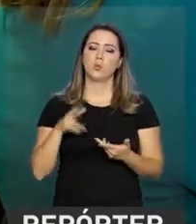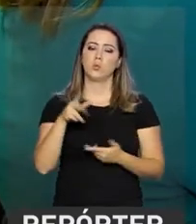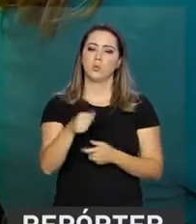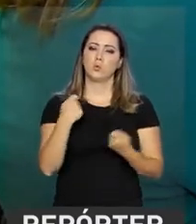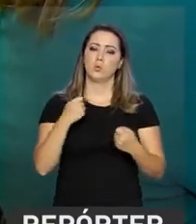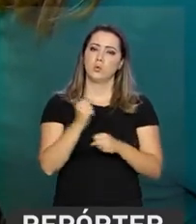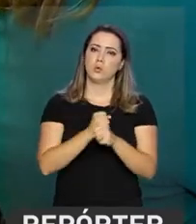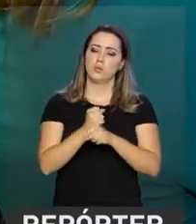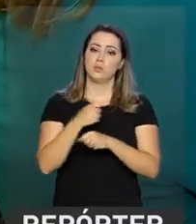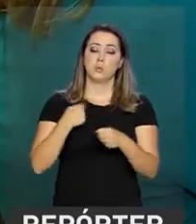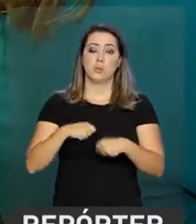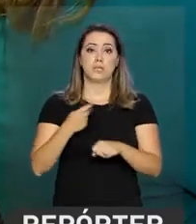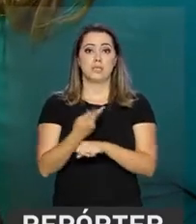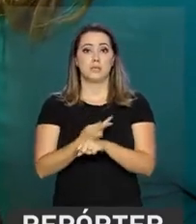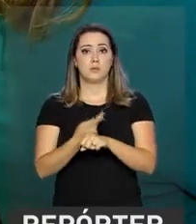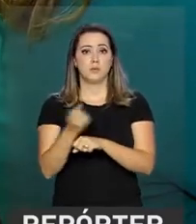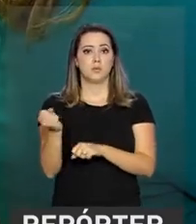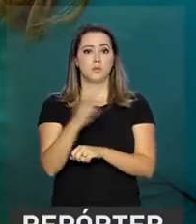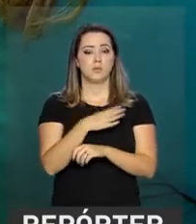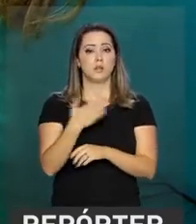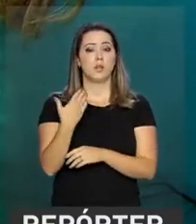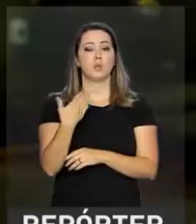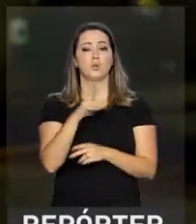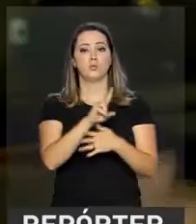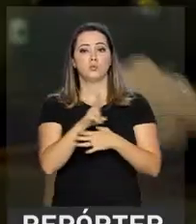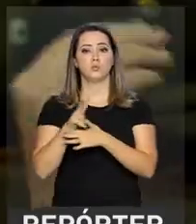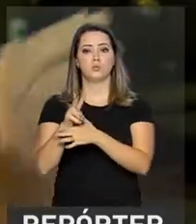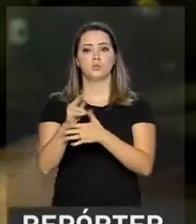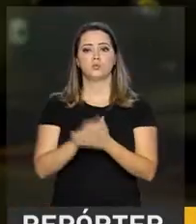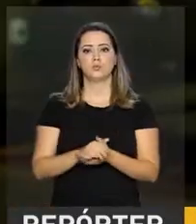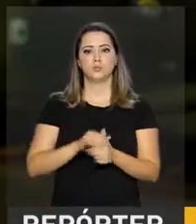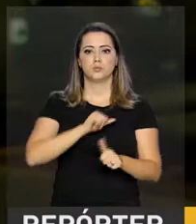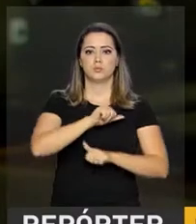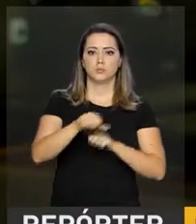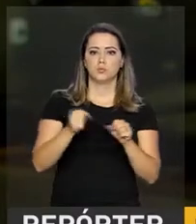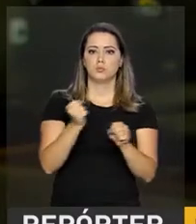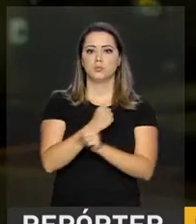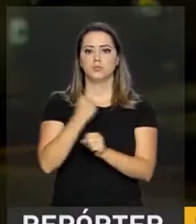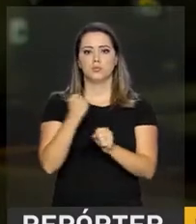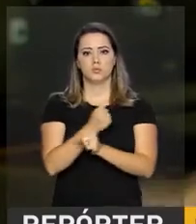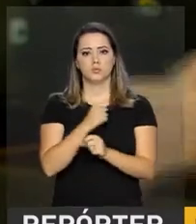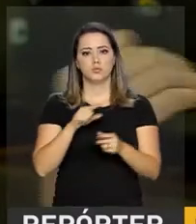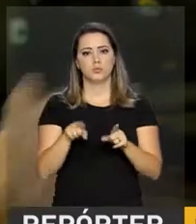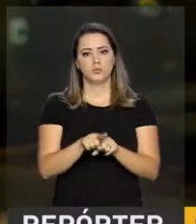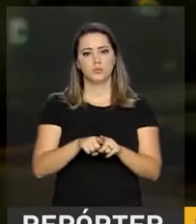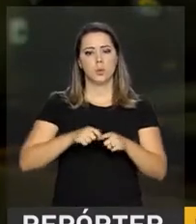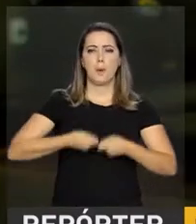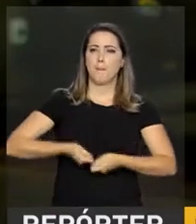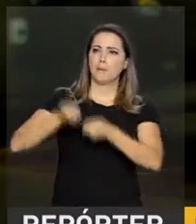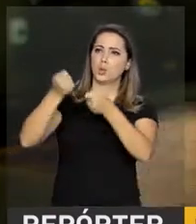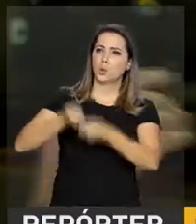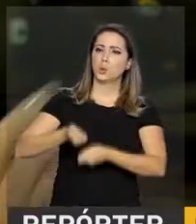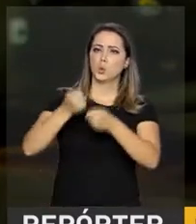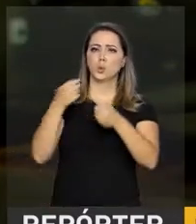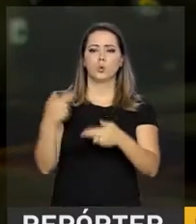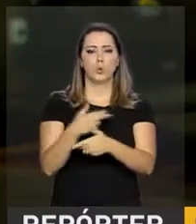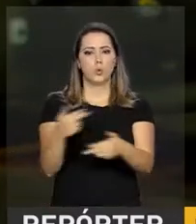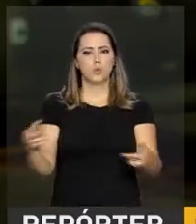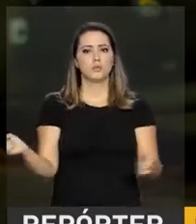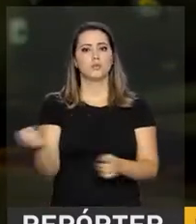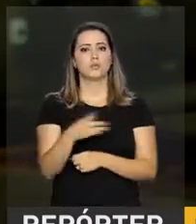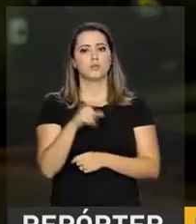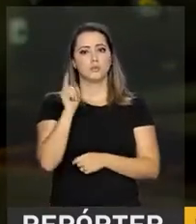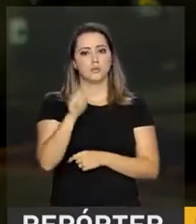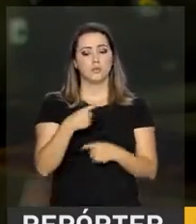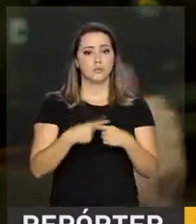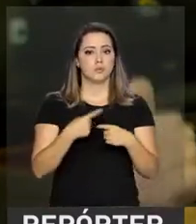ela precisa recorrer a novos empréstimos. Reformando todo ano a academia, pintura nova, equipamentos